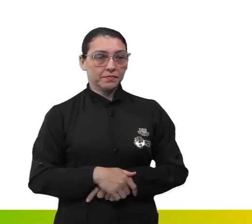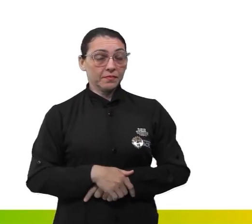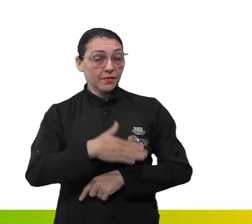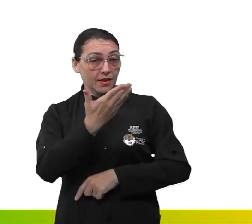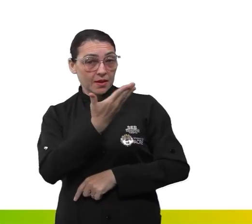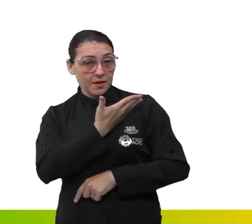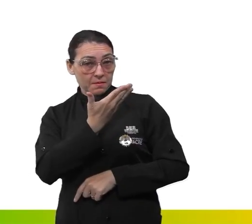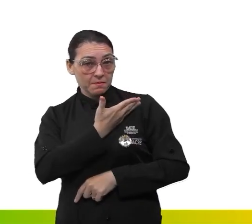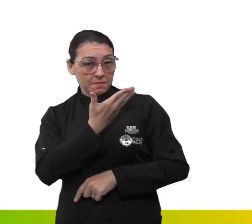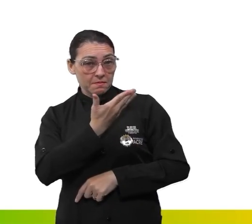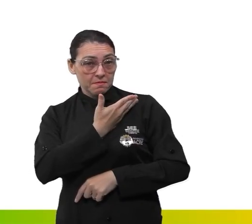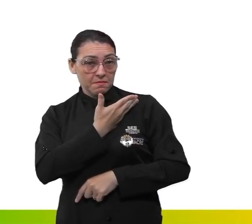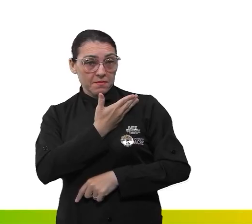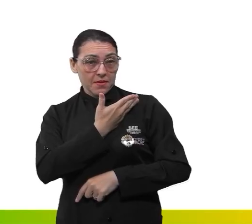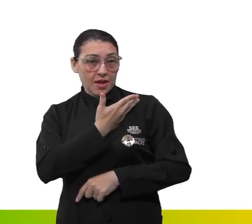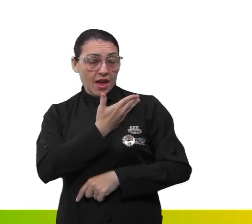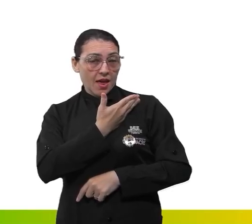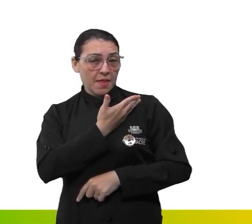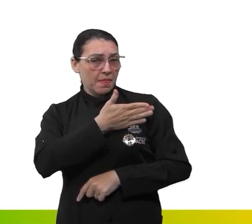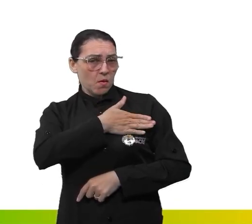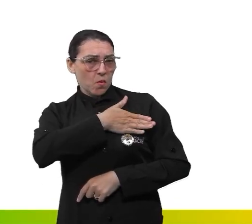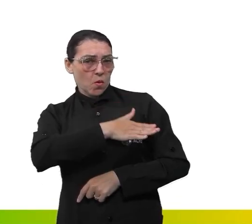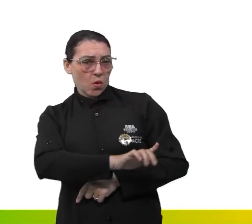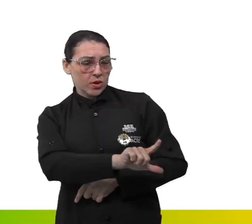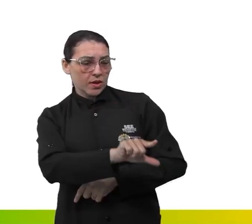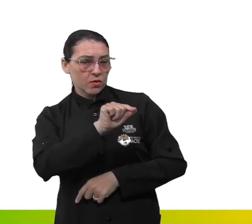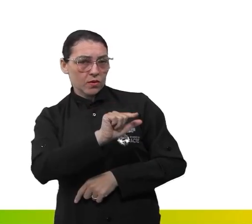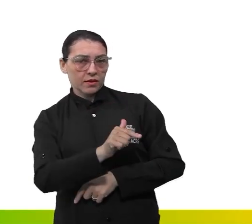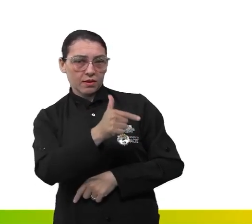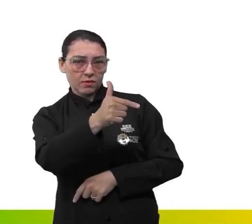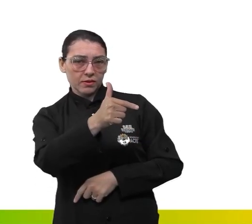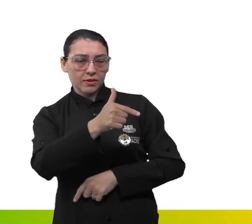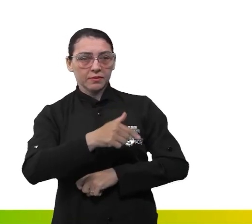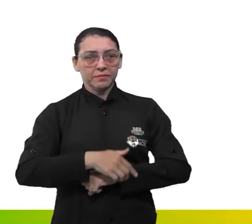amigas desconsidera as preferências da outra.